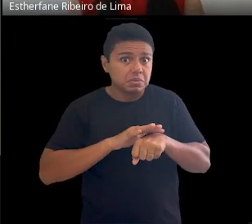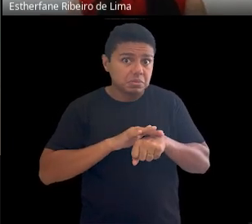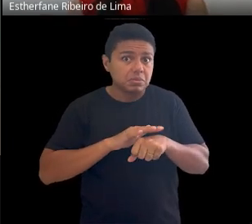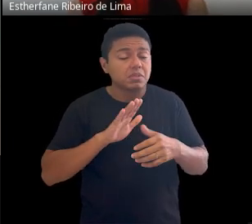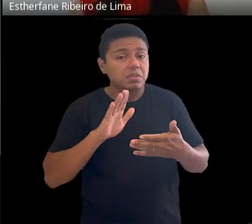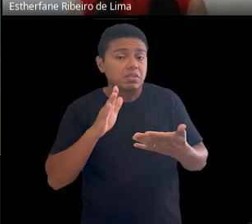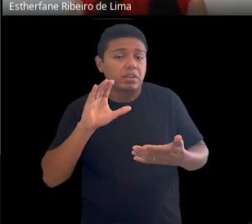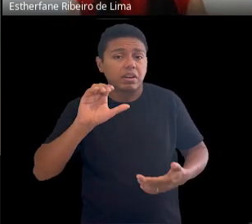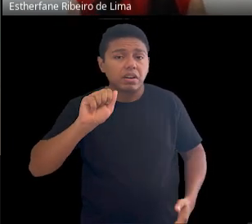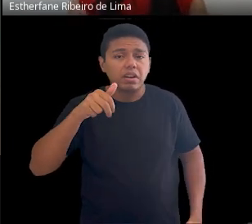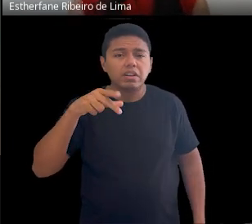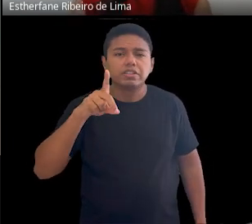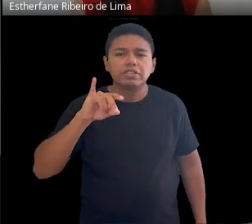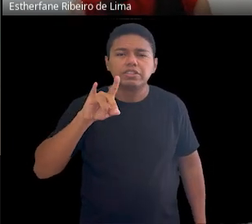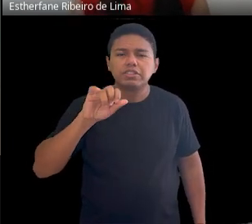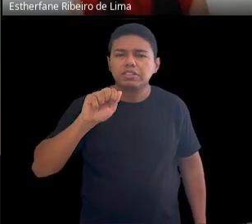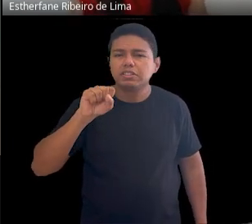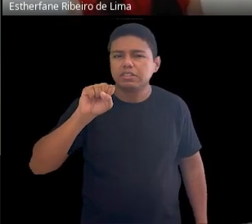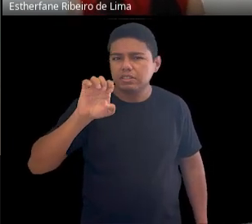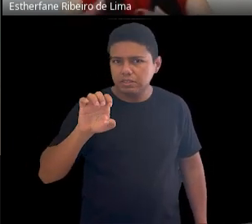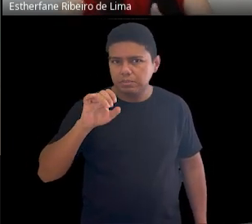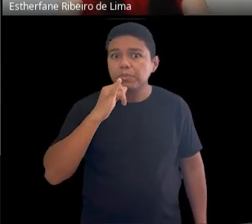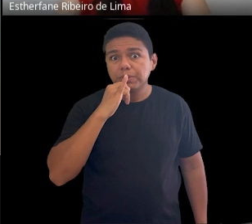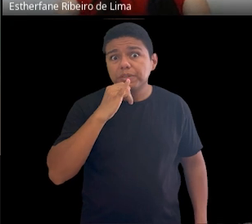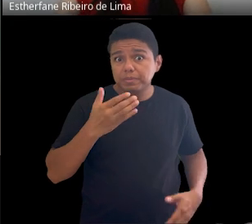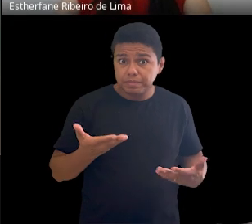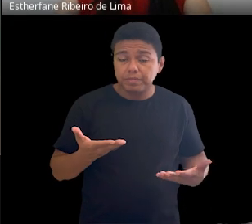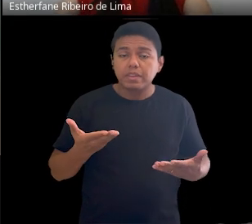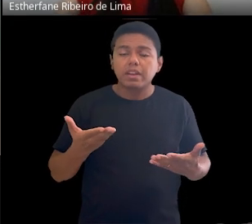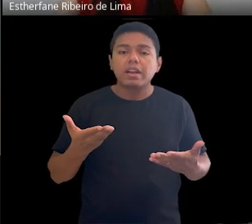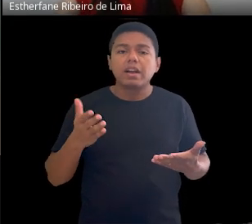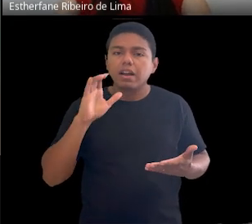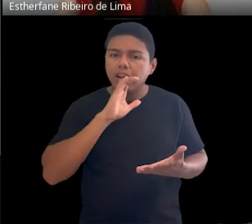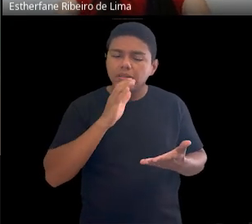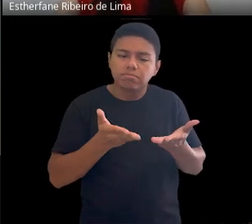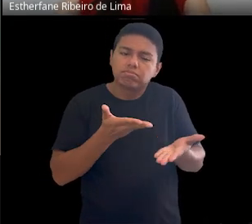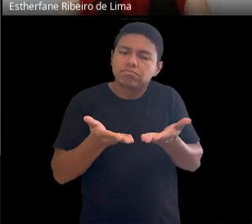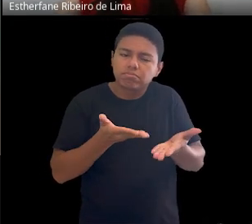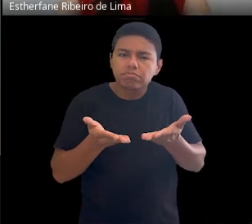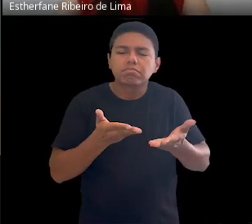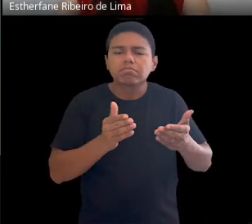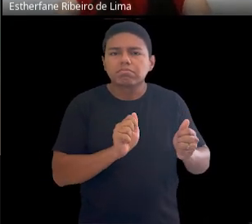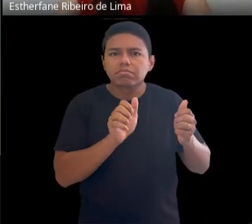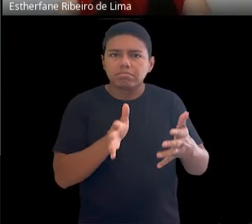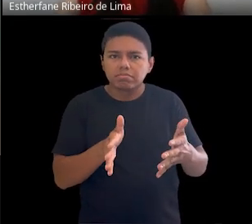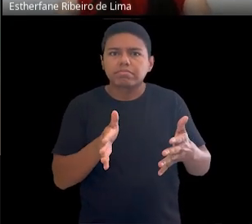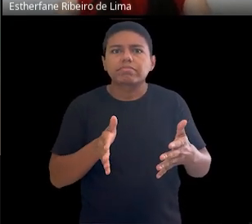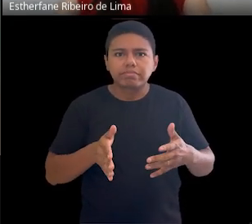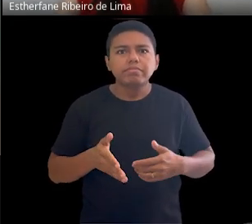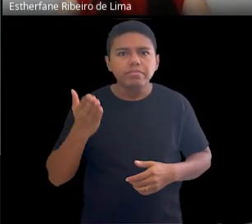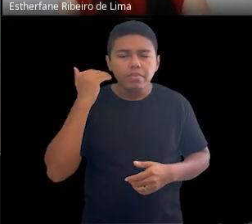uma tricomoníase, por exemplo, já para efetuar esse tratamento, até porque sabemos que uma tricomoníase